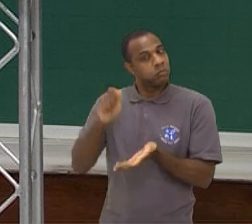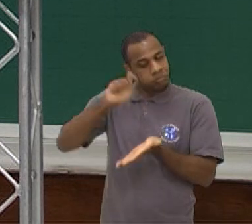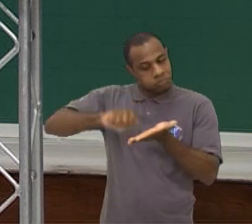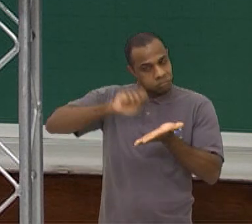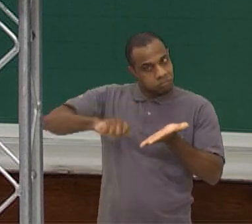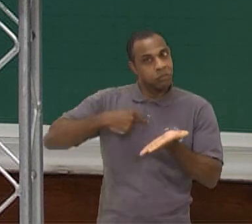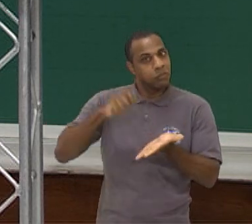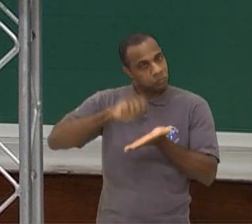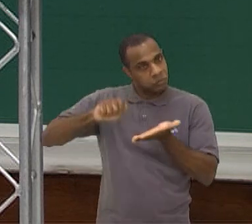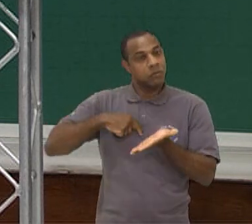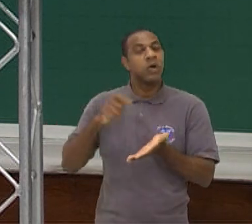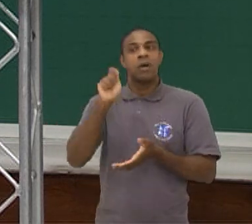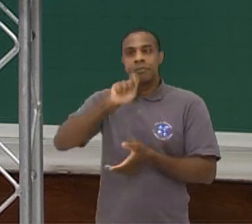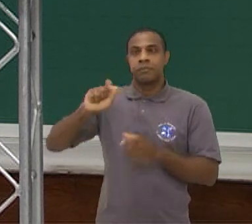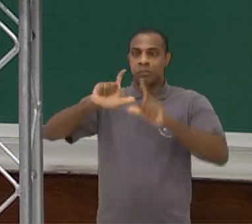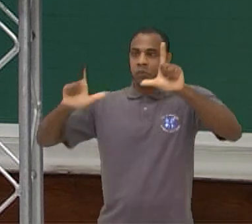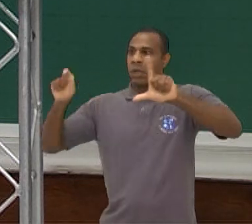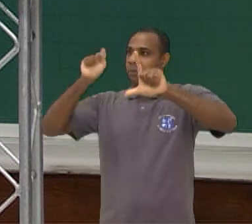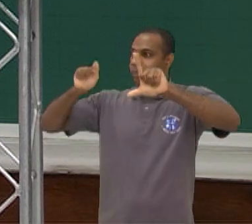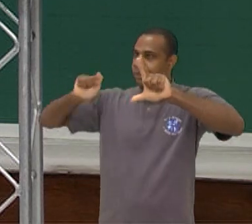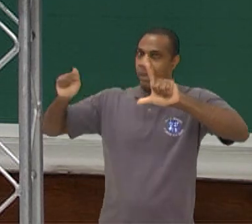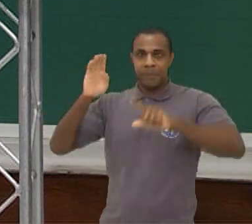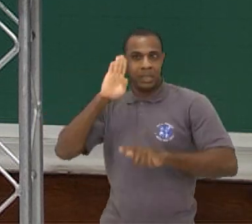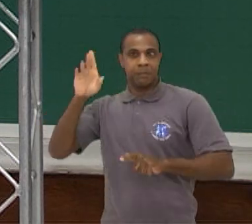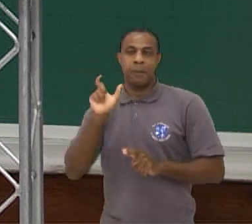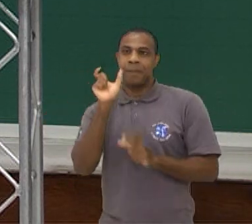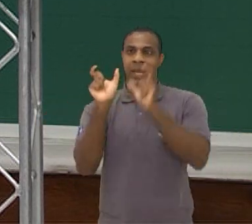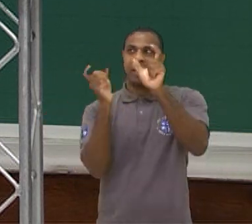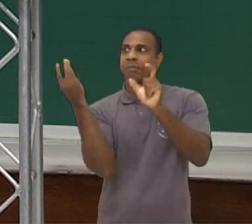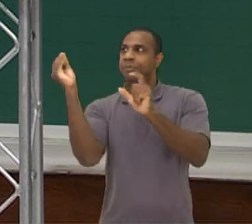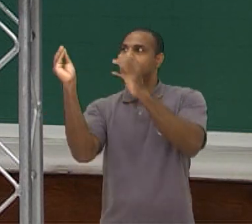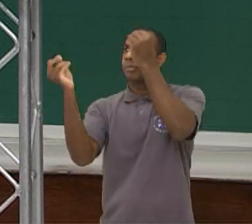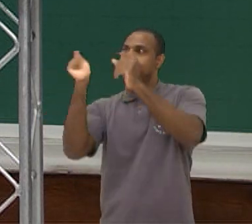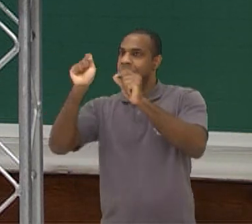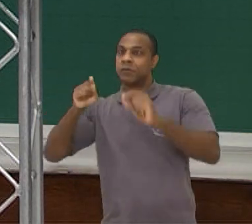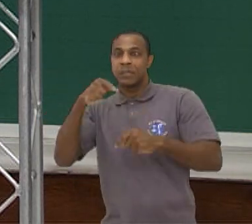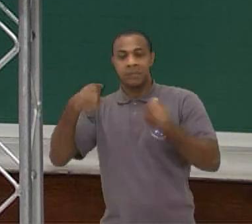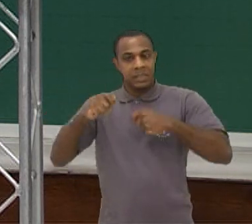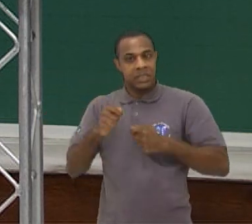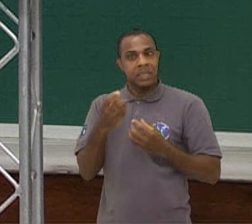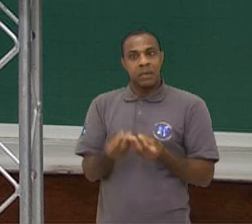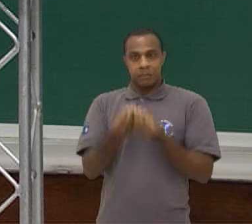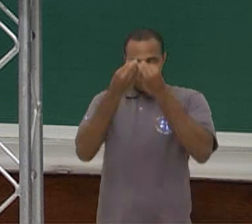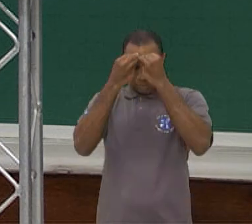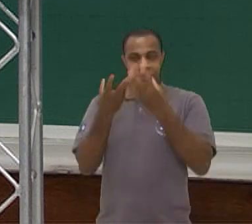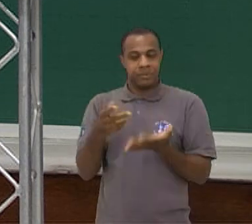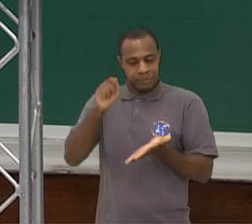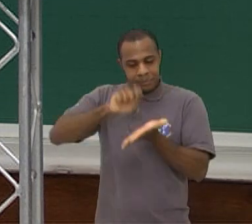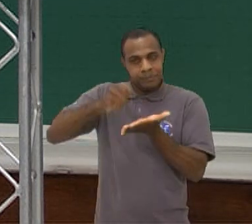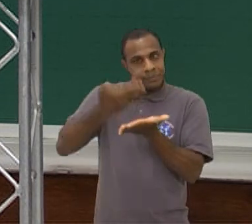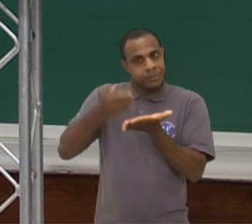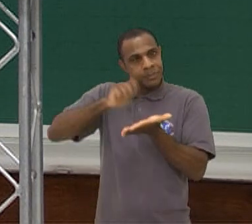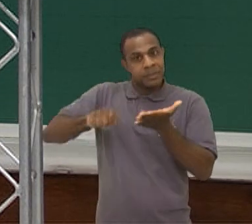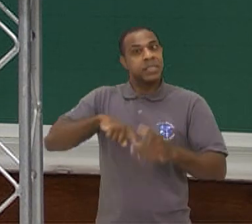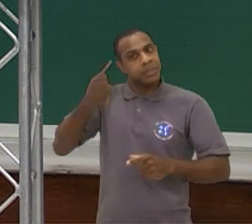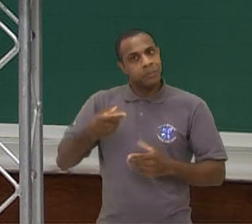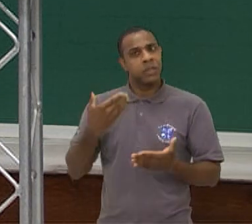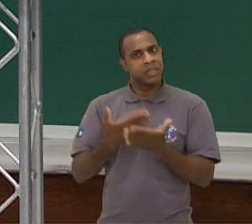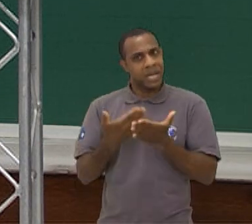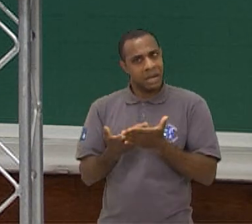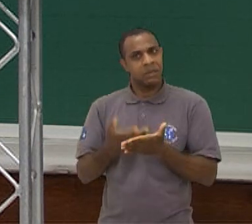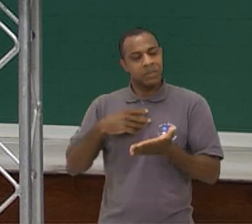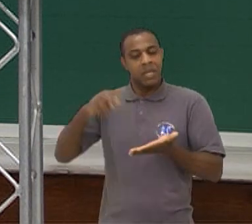eu vou anotando no quadro as principais palavras que vocês têm que ter o domínio. Depois, quando passar a aula, você revisa